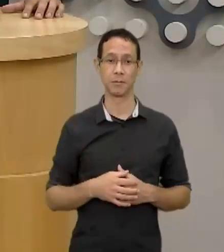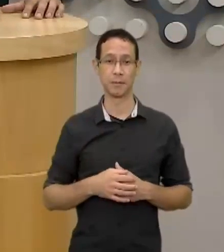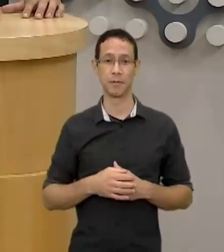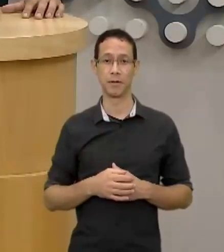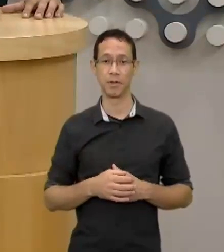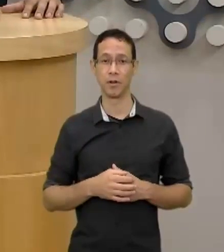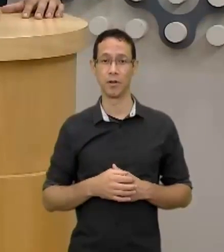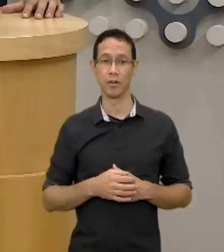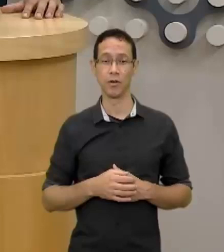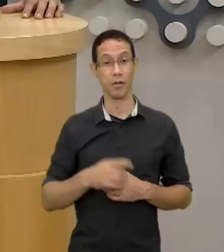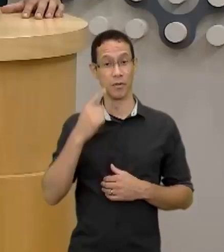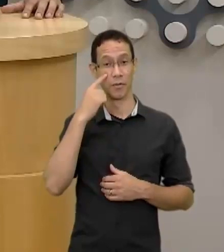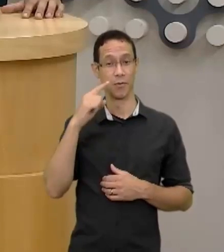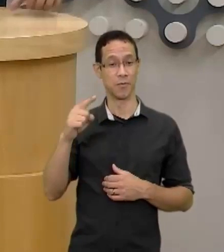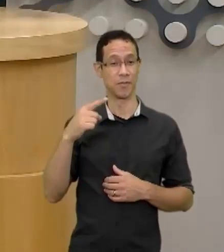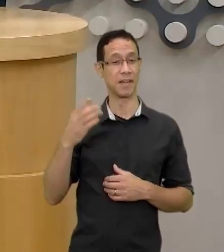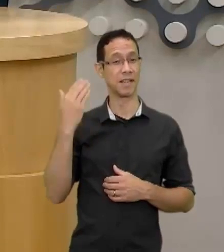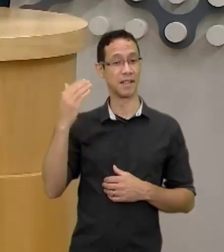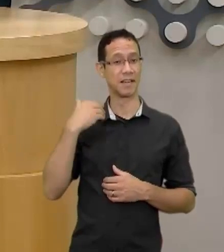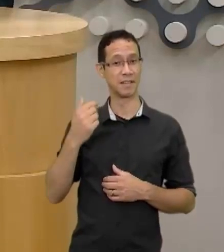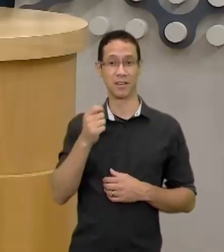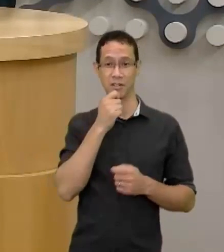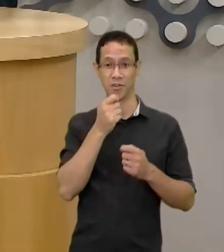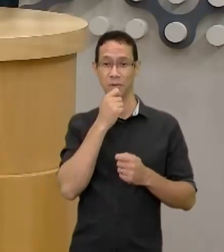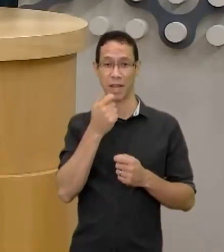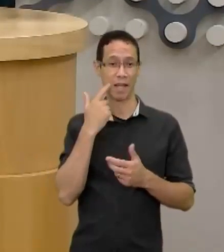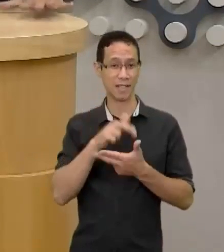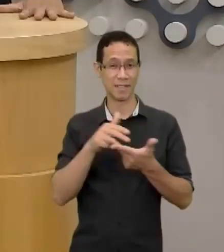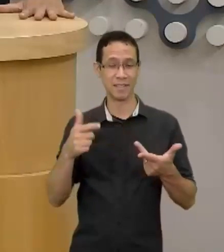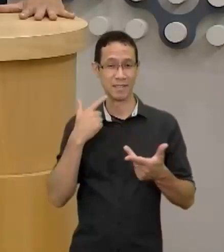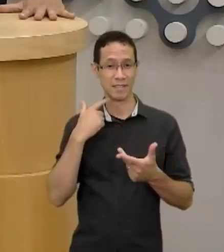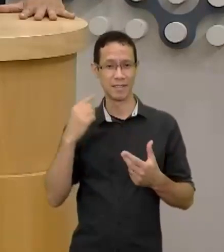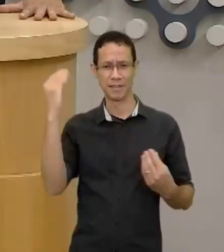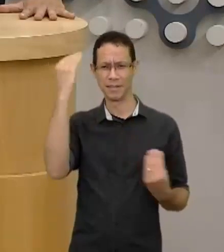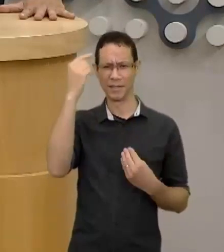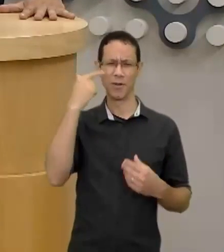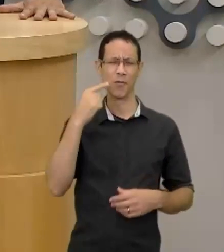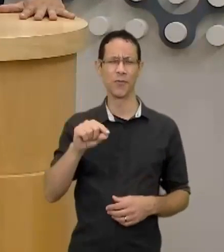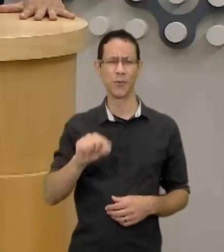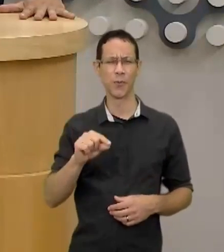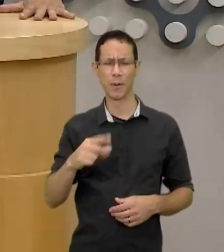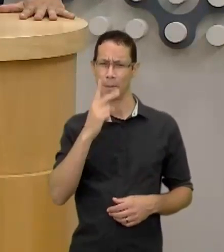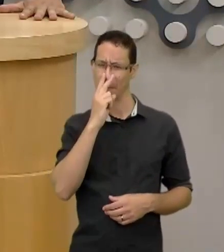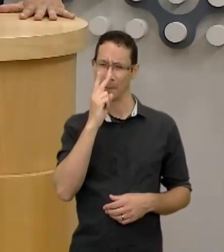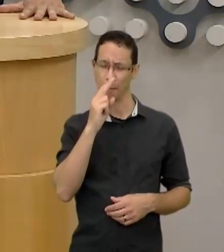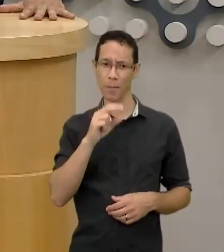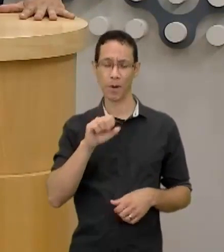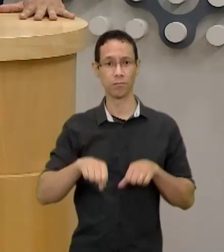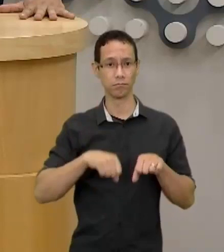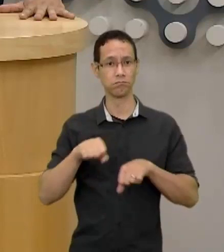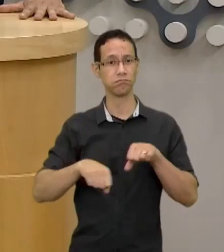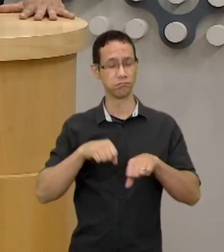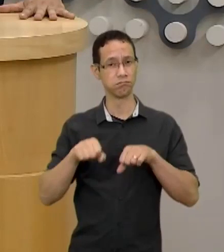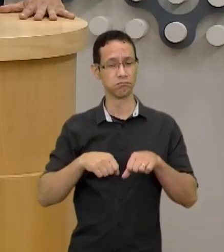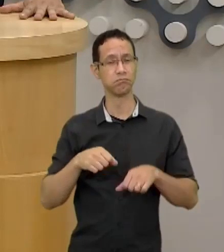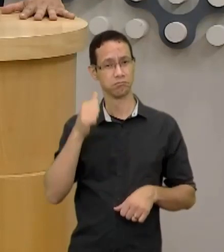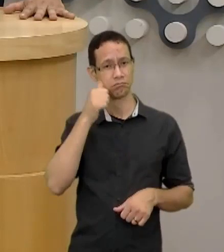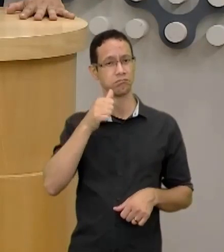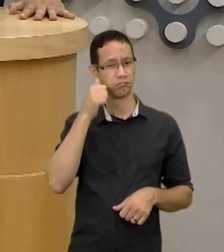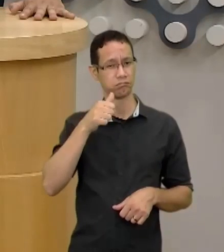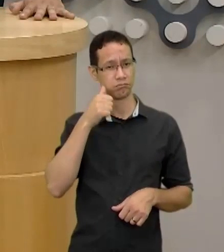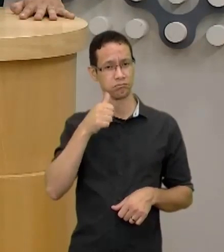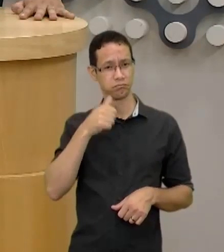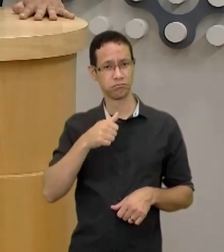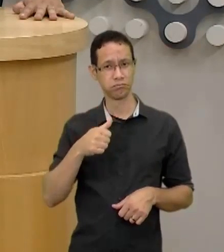assim... eu vi uma reportagem, um meme, sei lá o que foi, que eu vi que era uma moça na rua, andando com a bicicleta